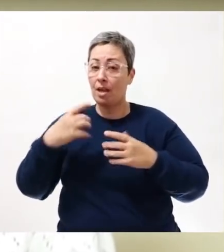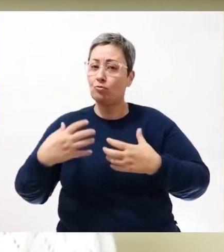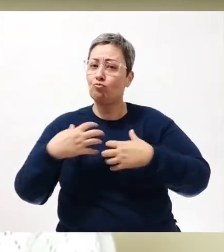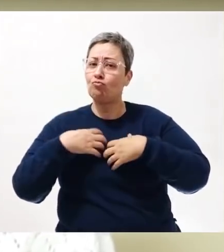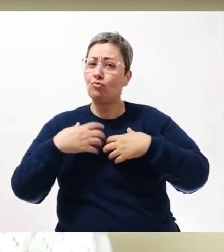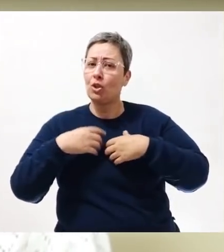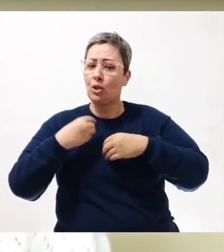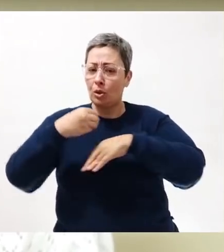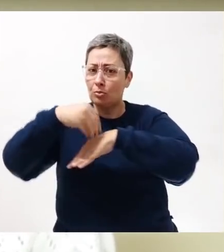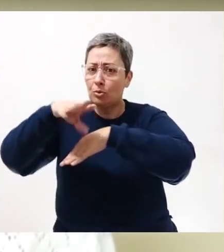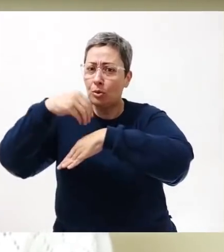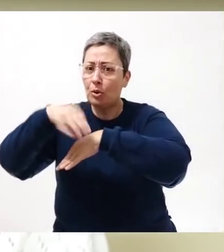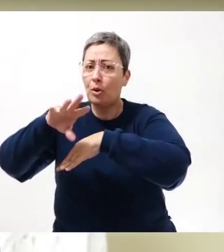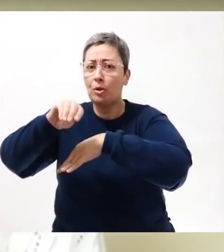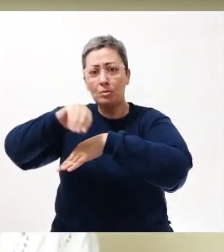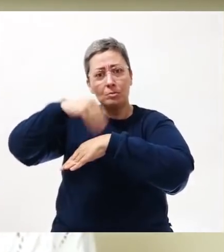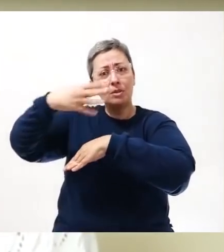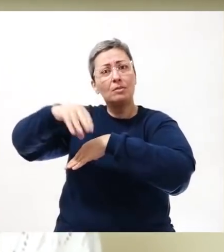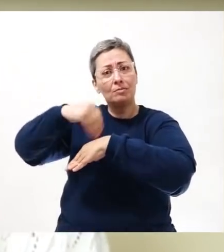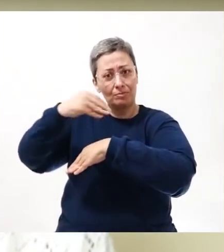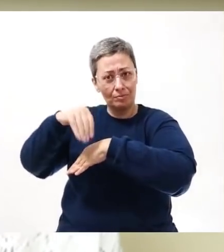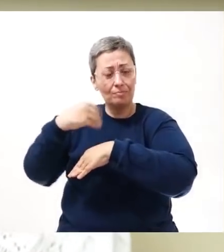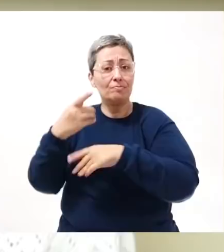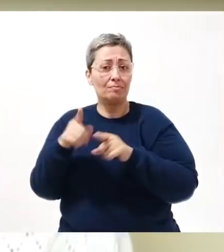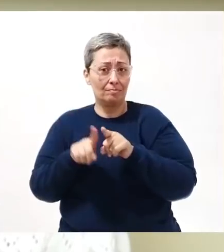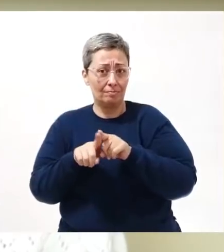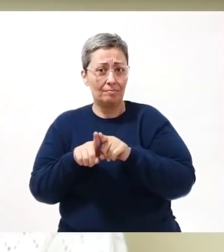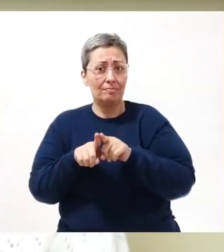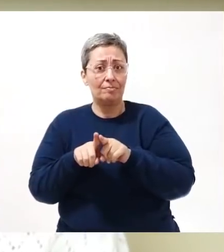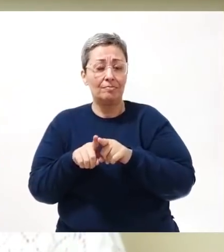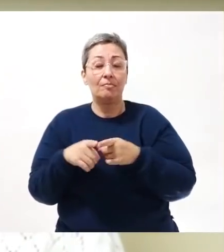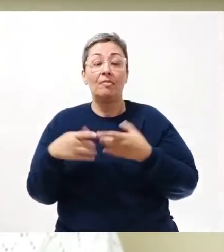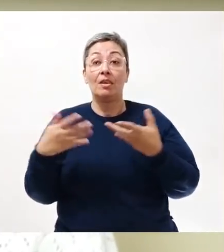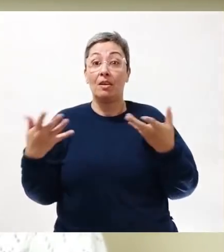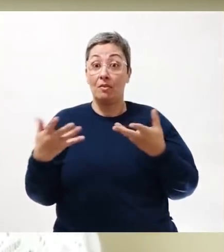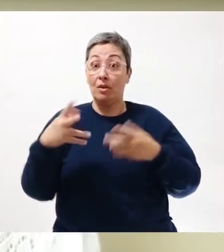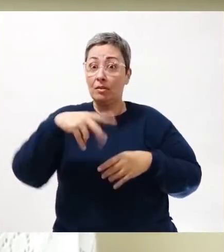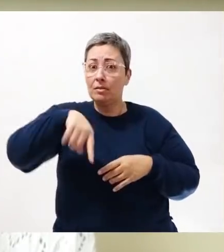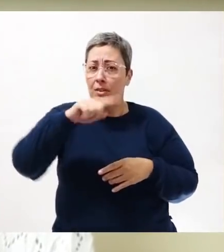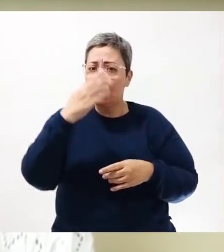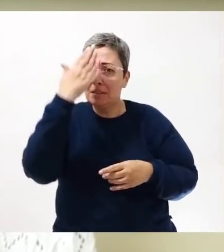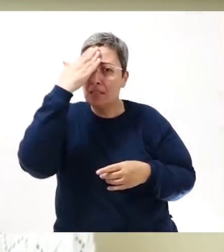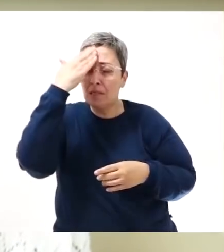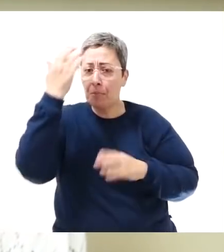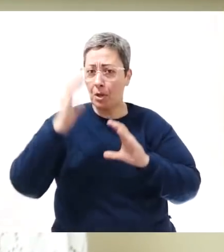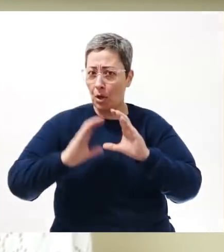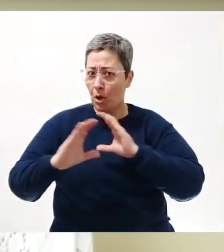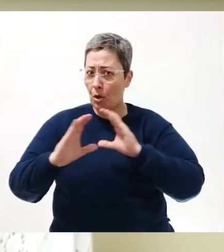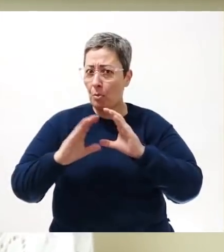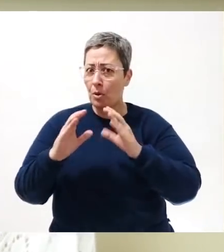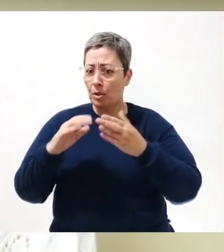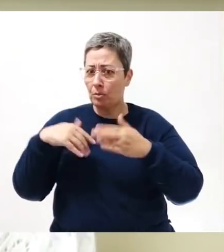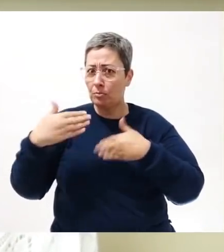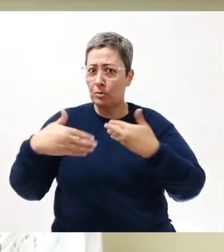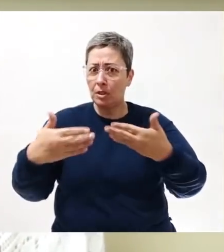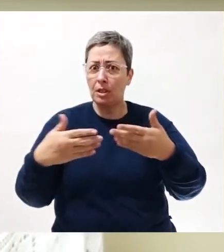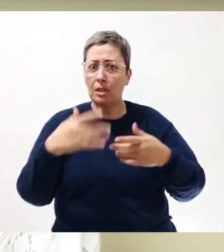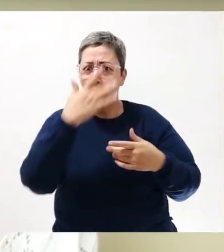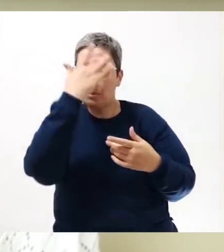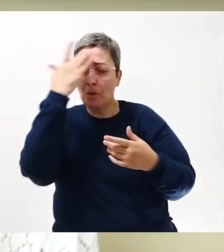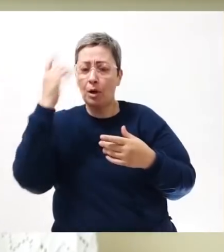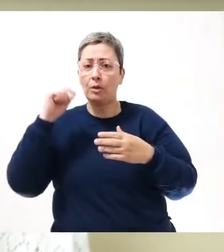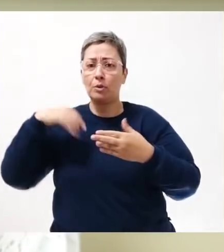comunicação é uma maneira de transmitir uma mensagem e também de recebê-la. Vocês sabiam que a comunicação feita entre